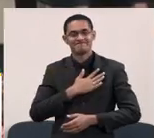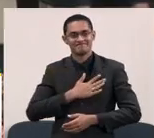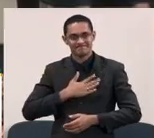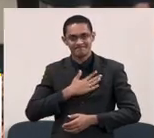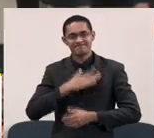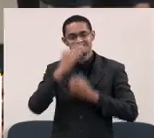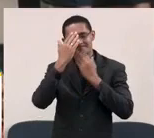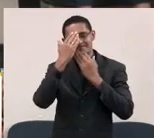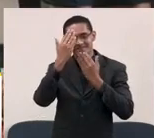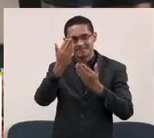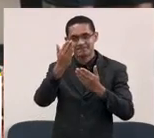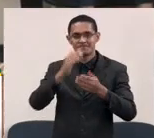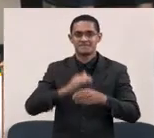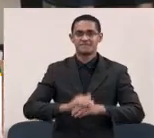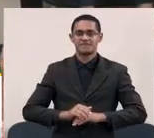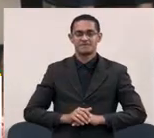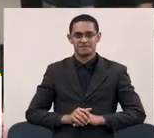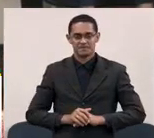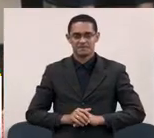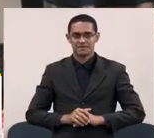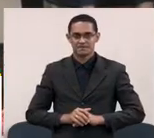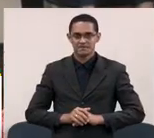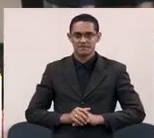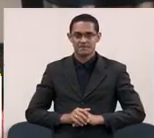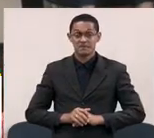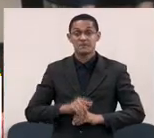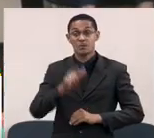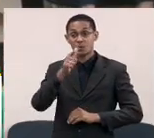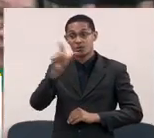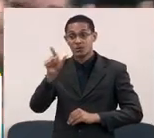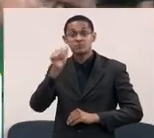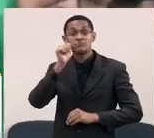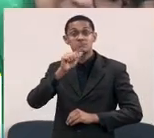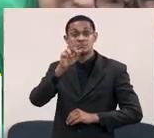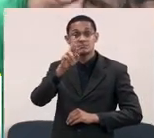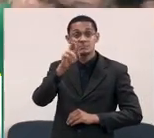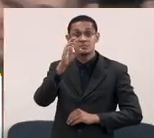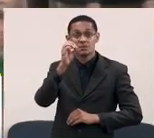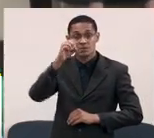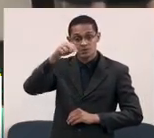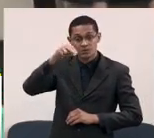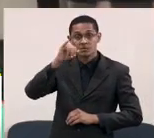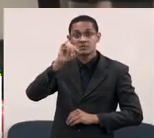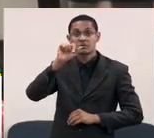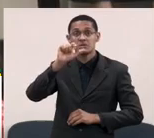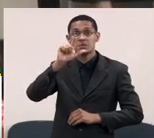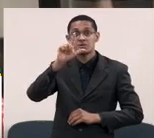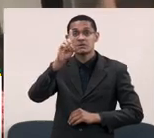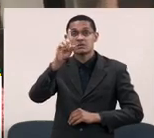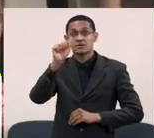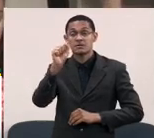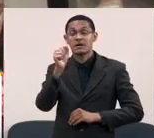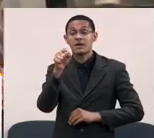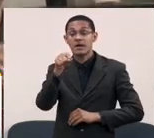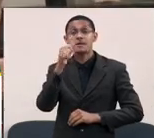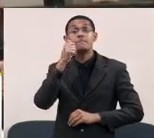muito obrigada. Eu quero cumprimentar a Ronilda, que é mãe de três autistas. É um prazer tê-la